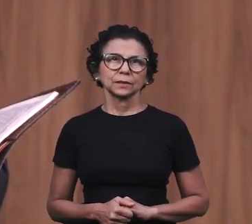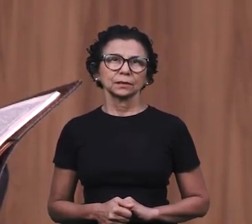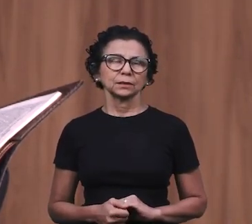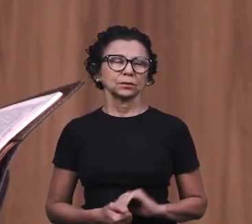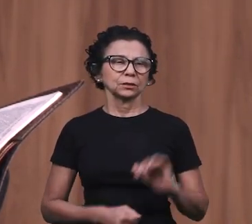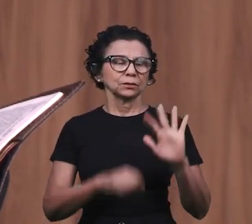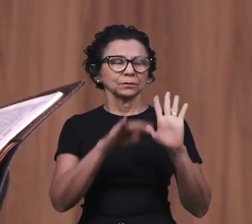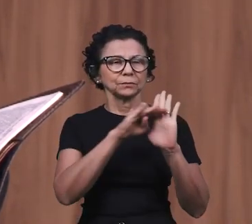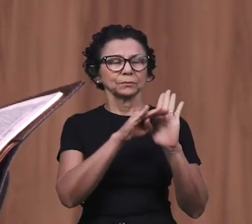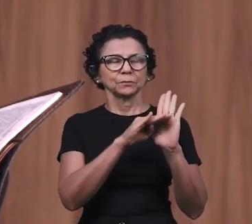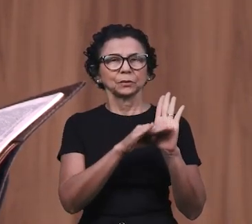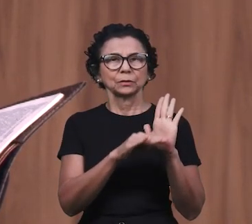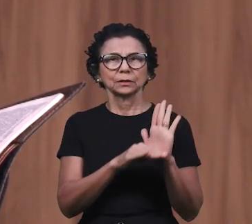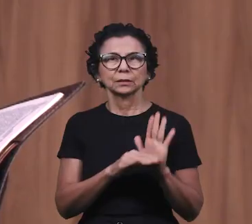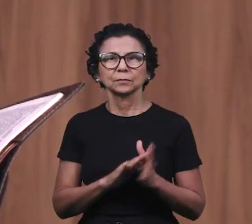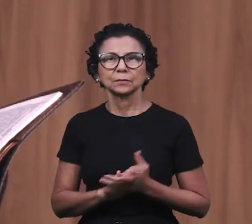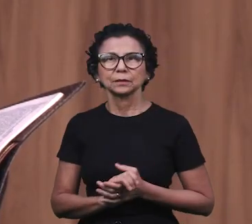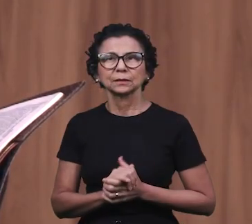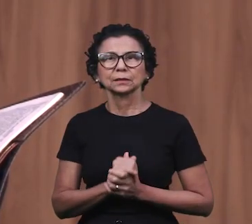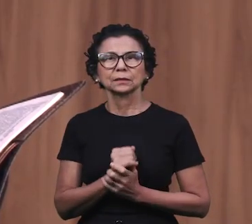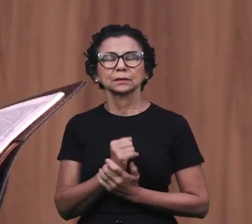muitas etapas e outros